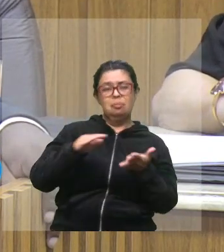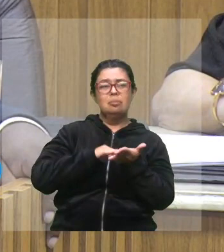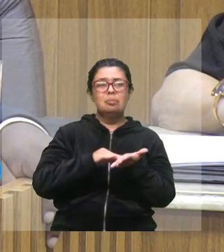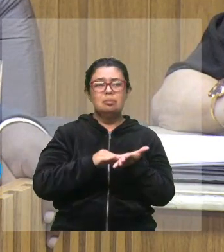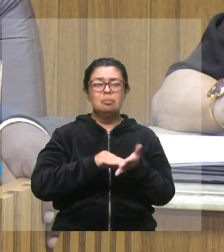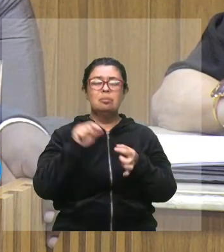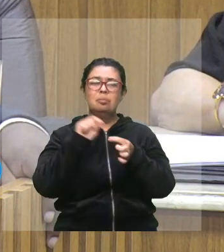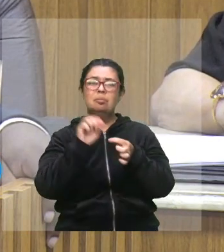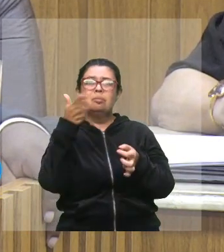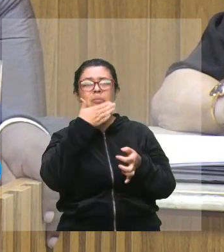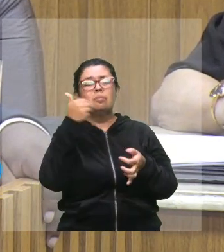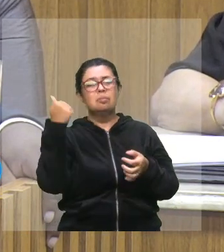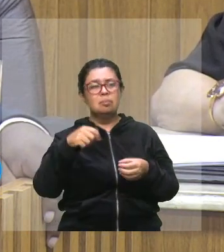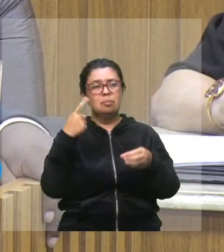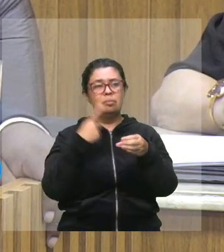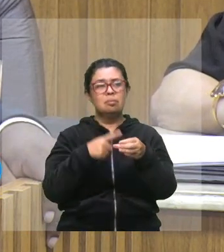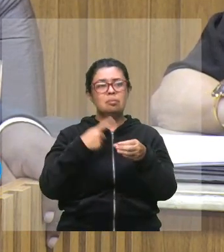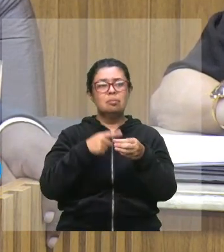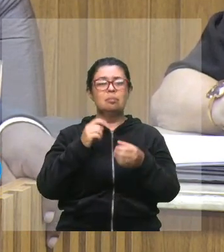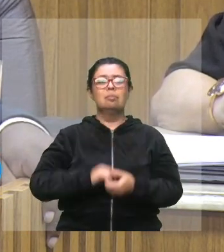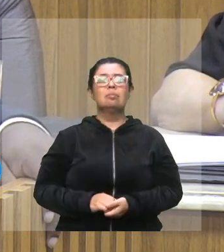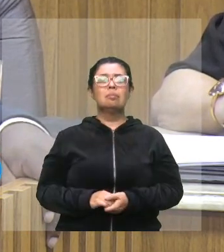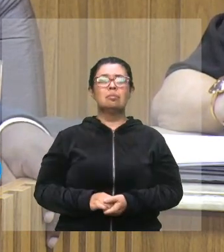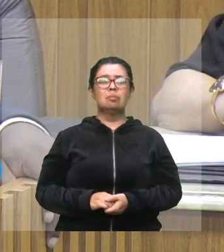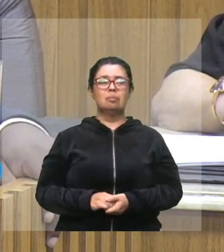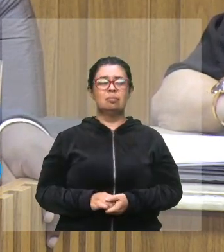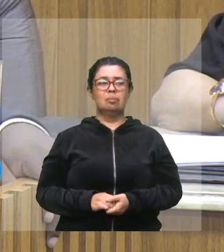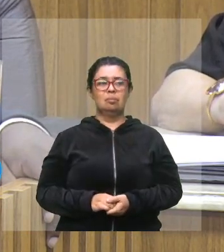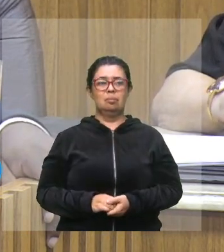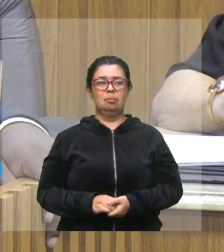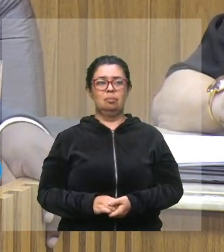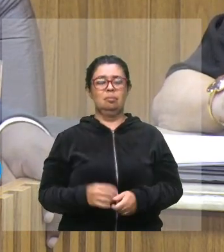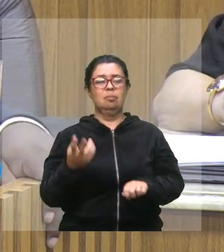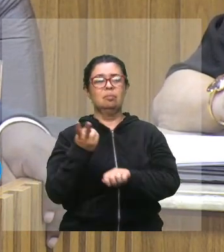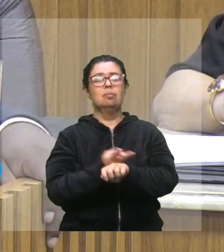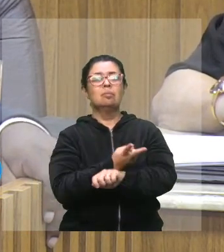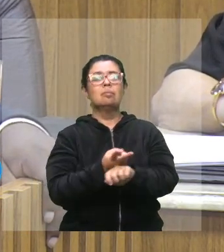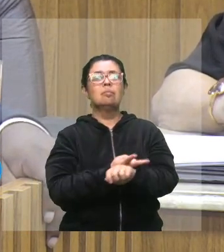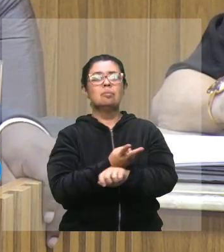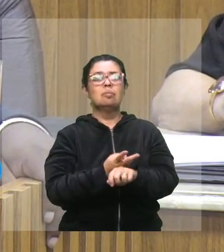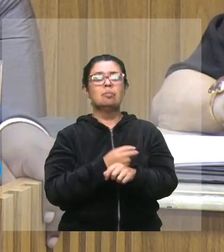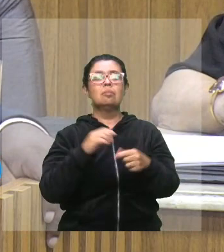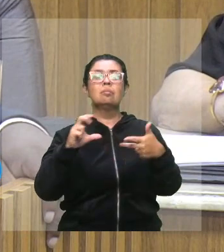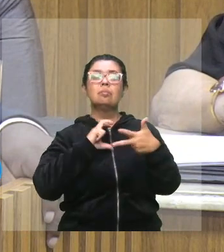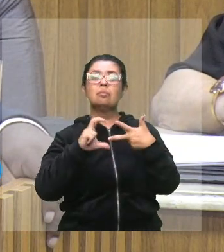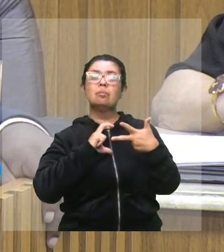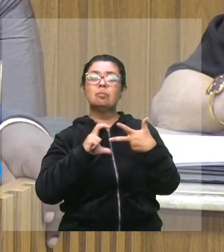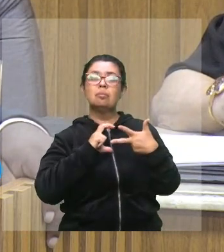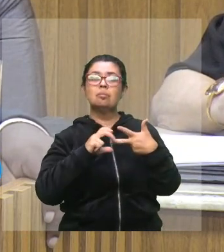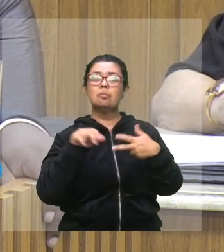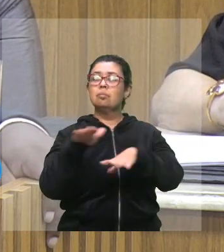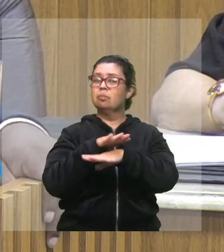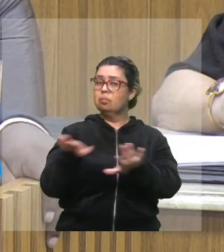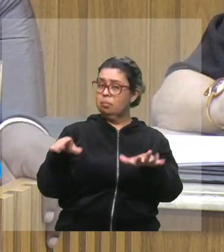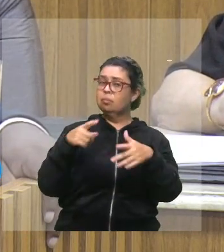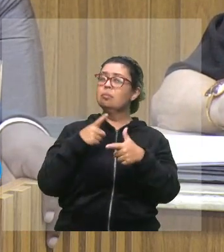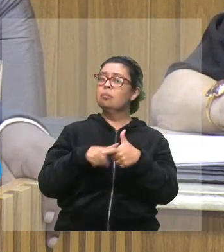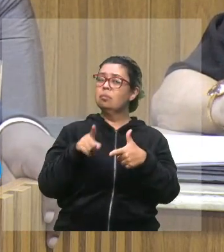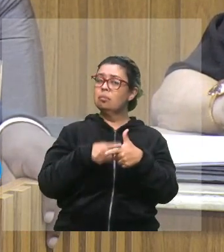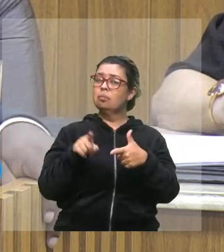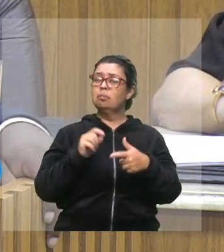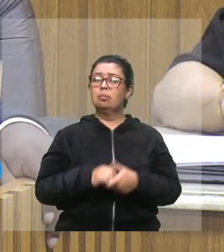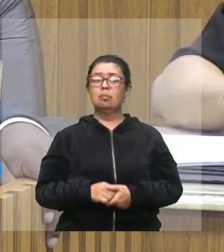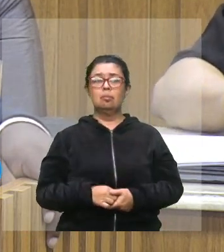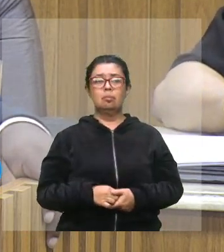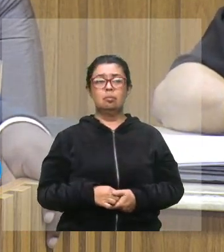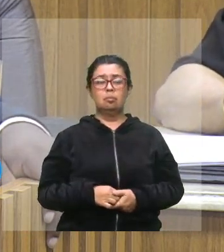melhor para a nossa cidade, então nós iremos, né, procurar, né, o executivo para resolver a situação, né, colocar